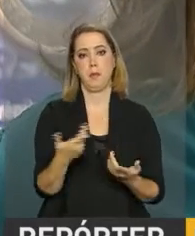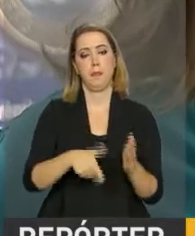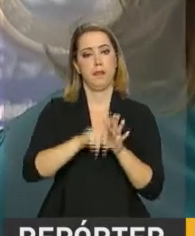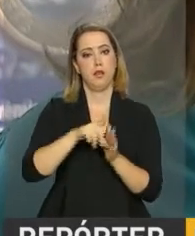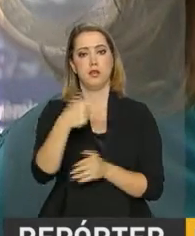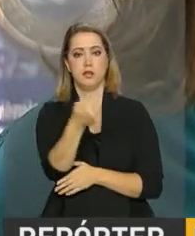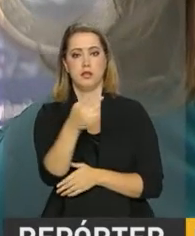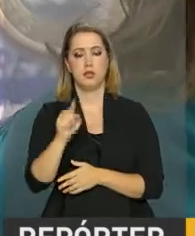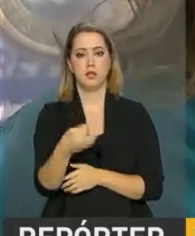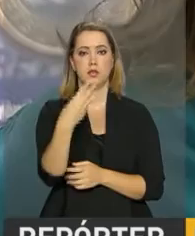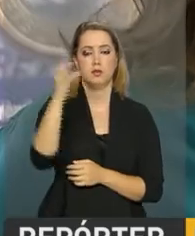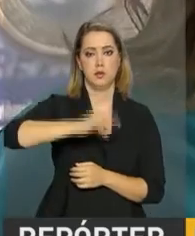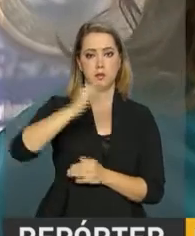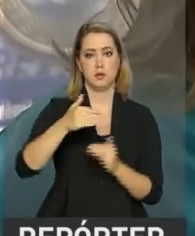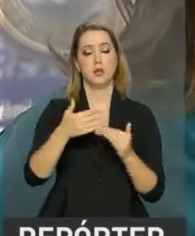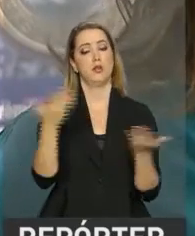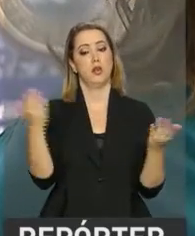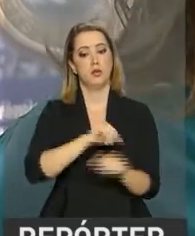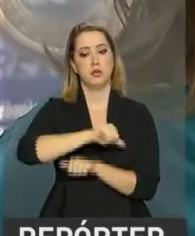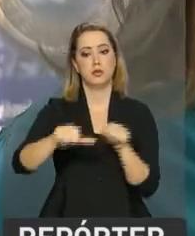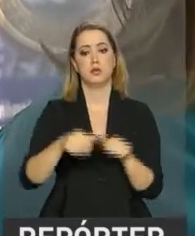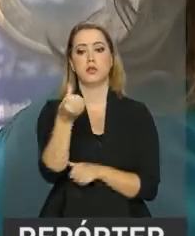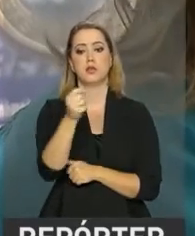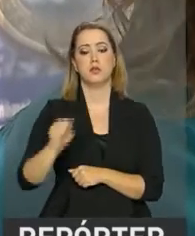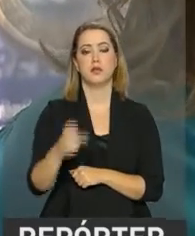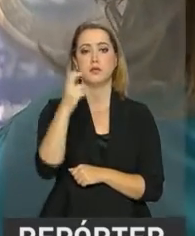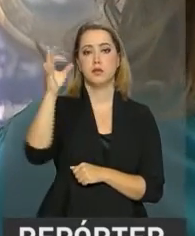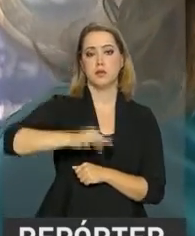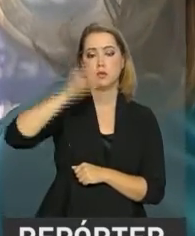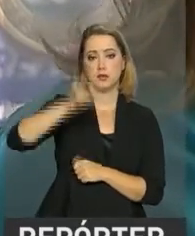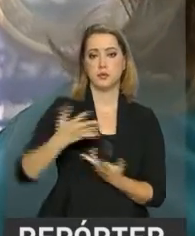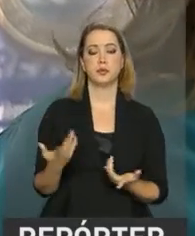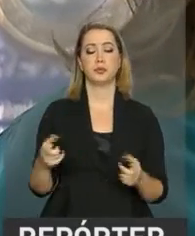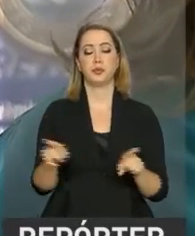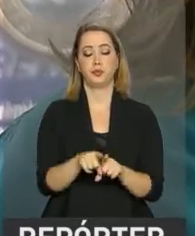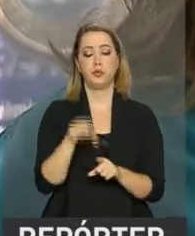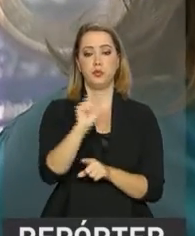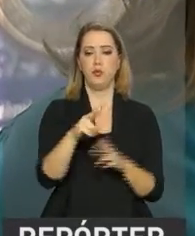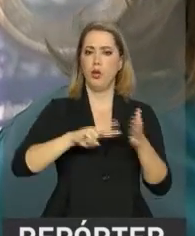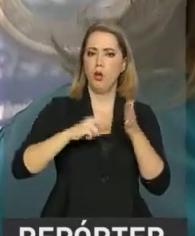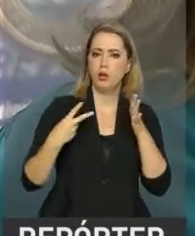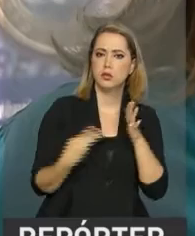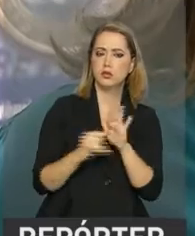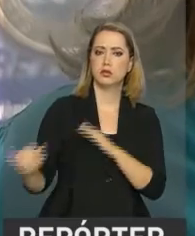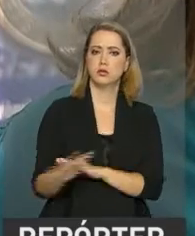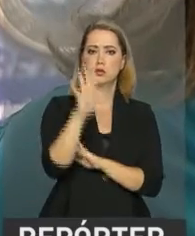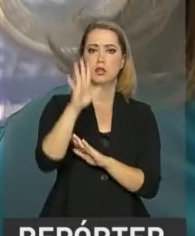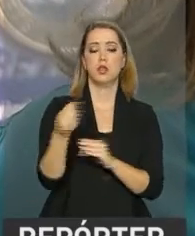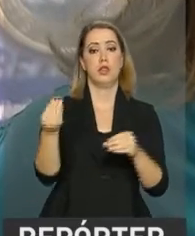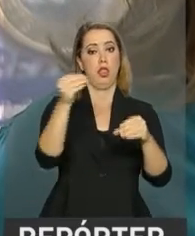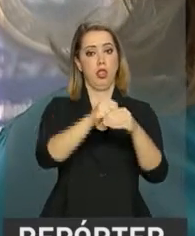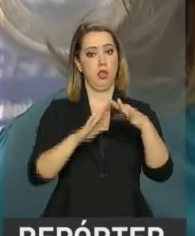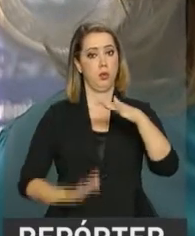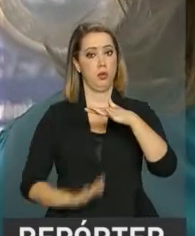7,3 por cento para 6,5 por cento para 2016 isso significa que a inflação deve ficar dentro do teto